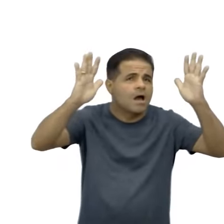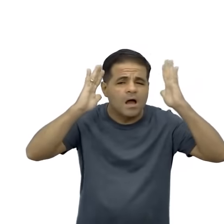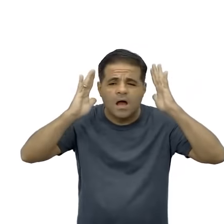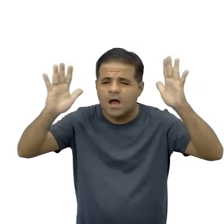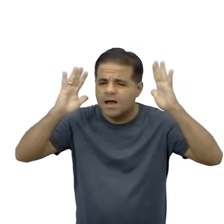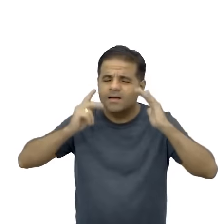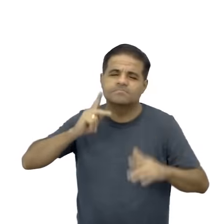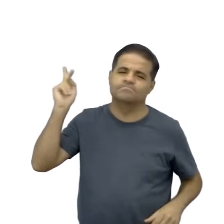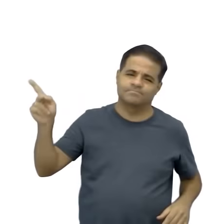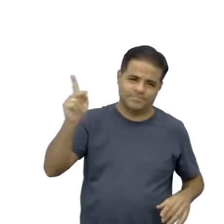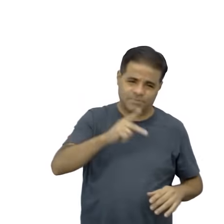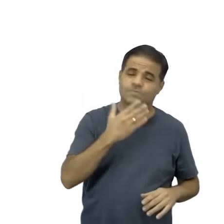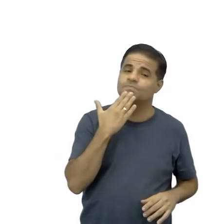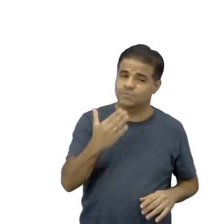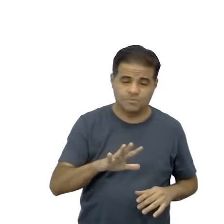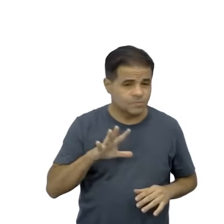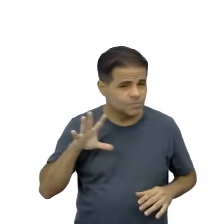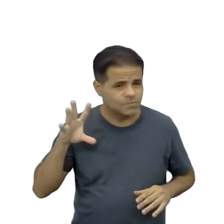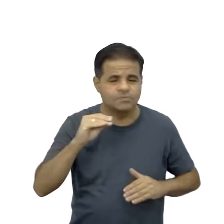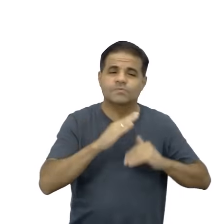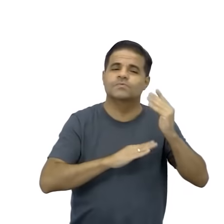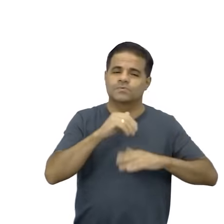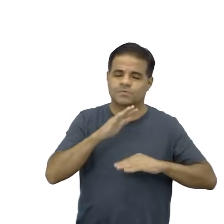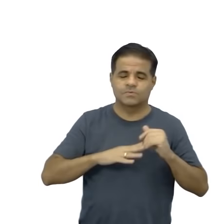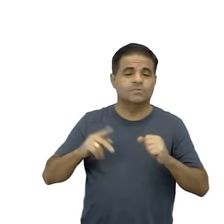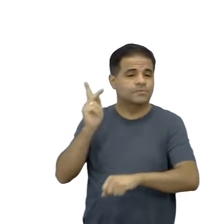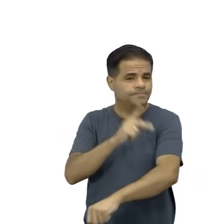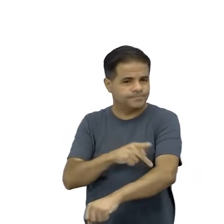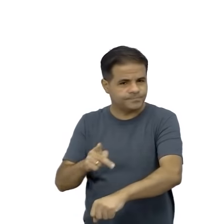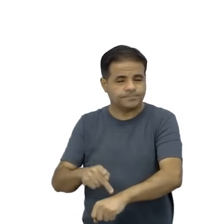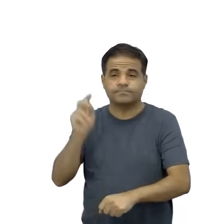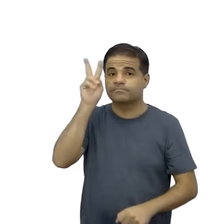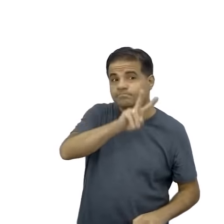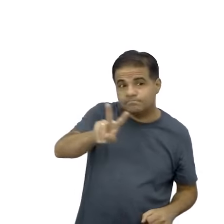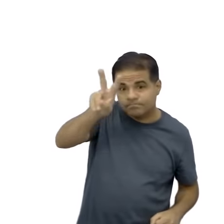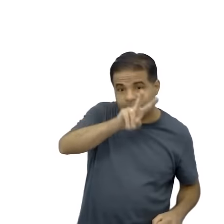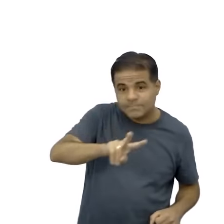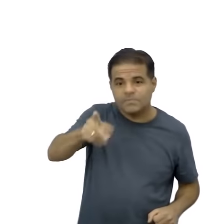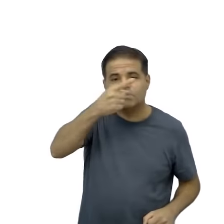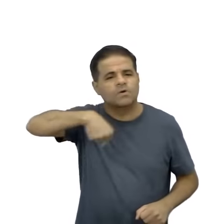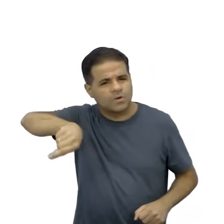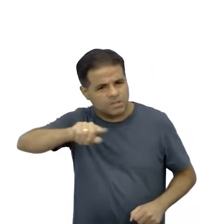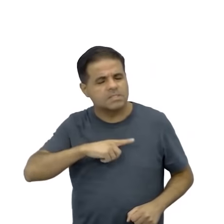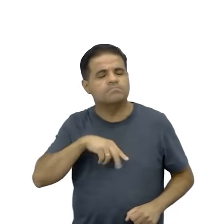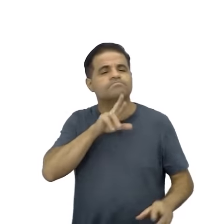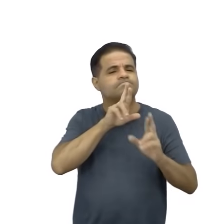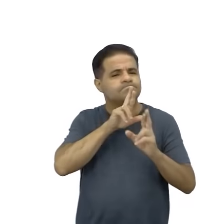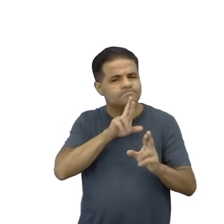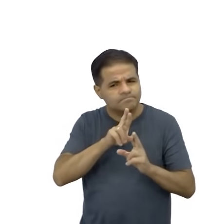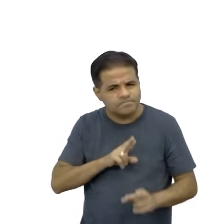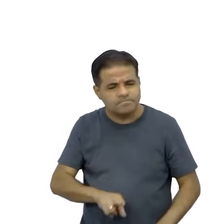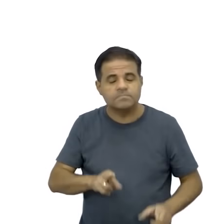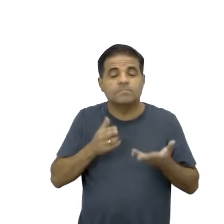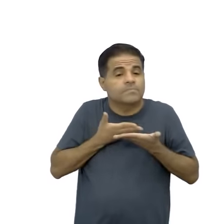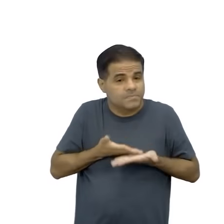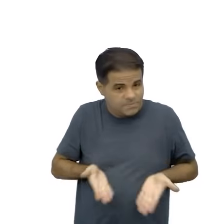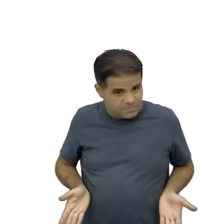professor. Recomendamos também as ações pedagógicas a partir desse olhar, né, que nós temos aí dos resultados de avaliações